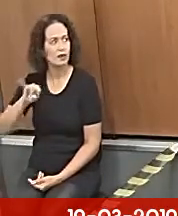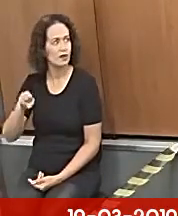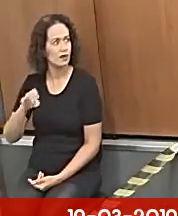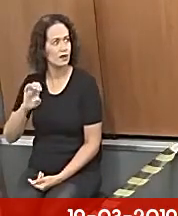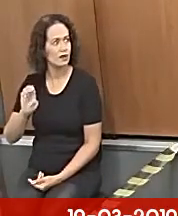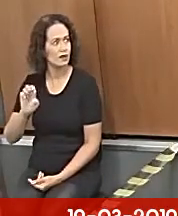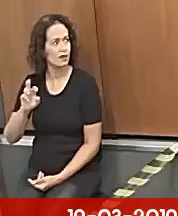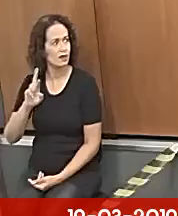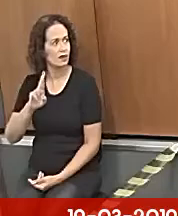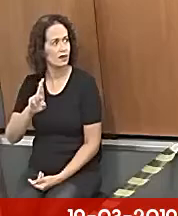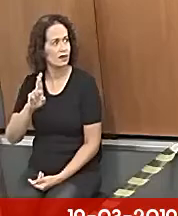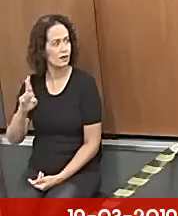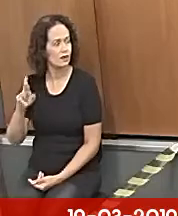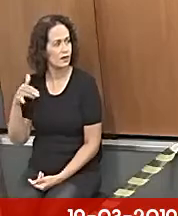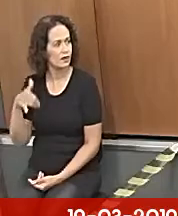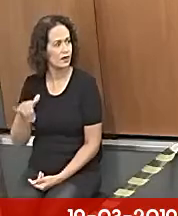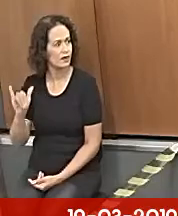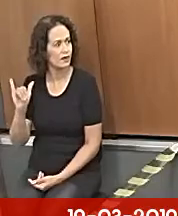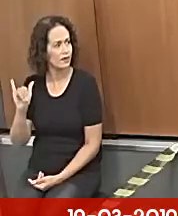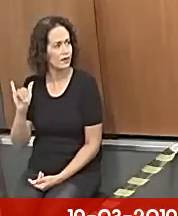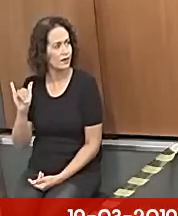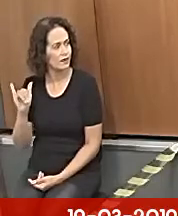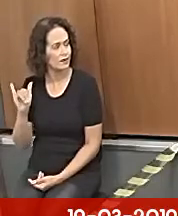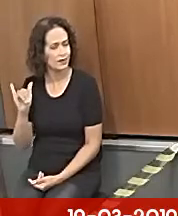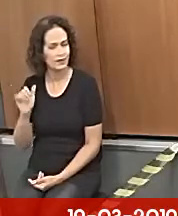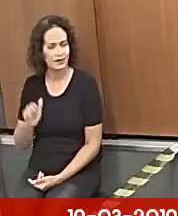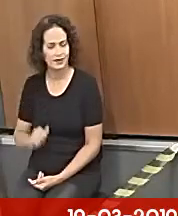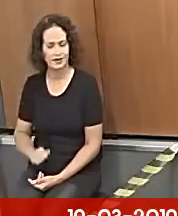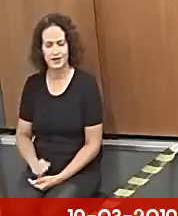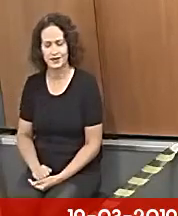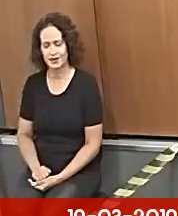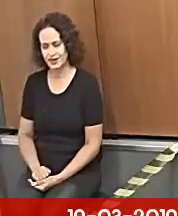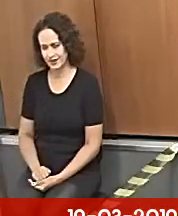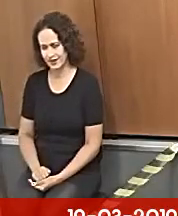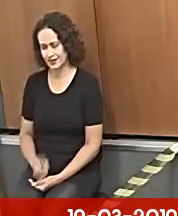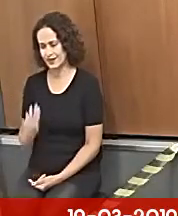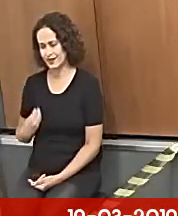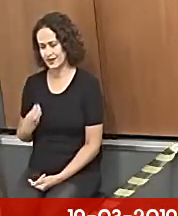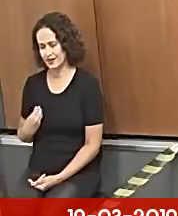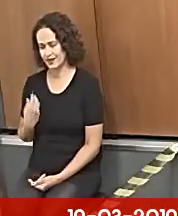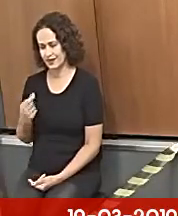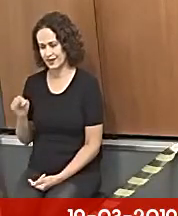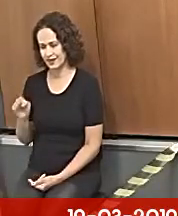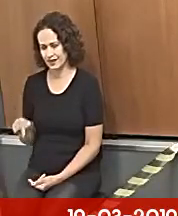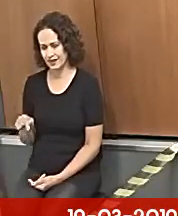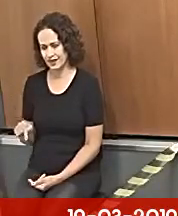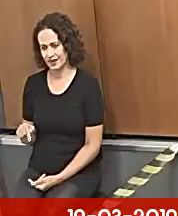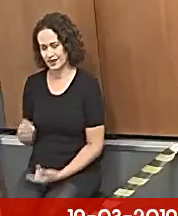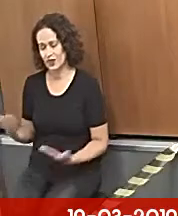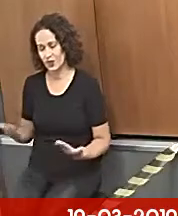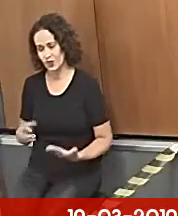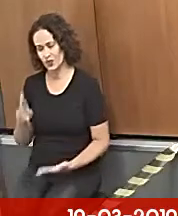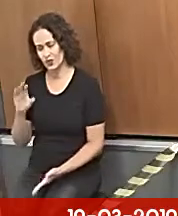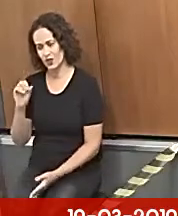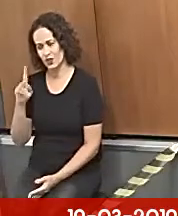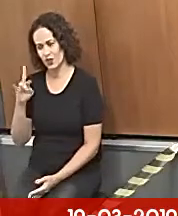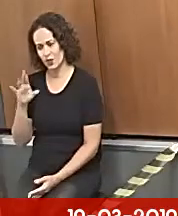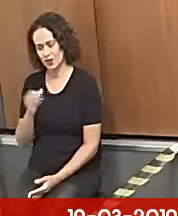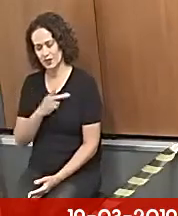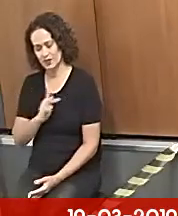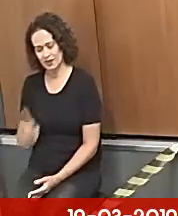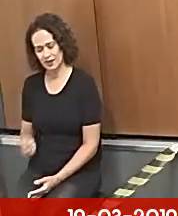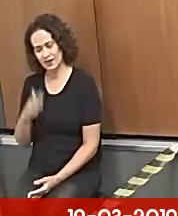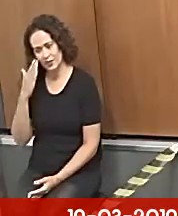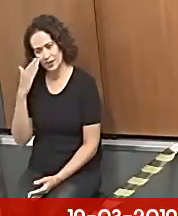pais pois é um gr adriane estando aqui também hoje está roberto carlos mas presidente obrigado